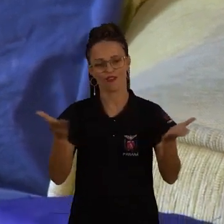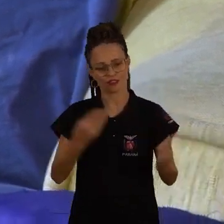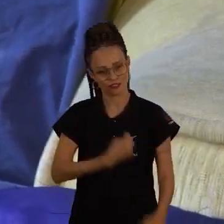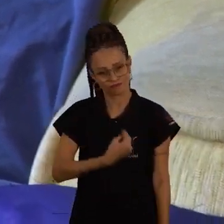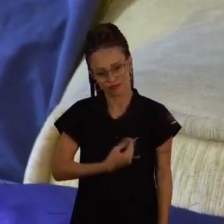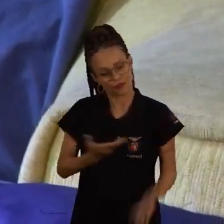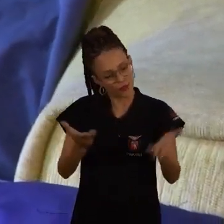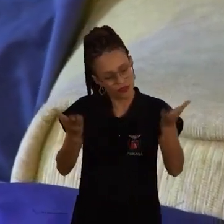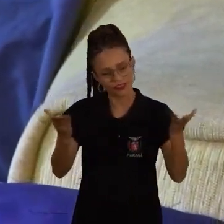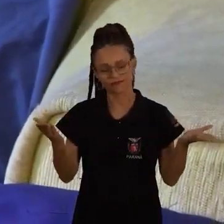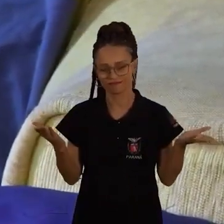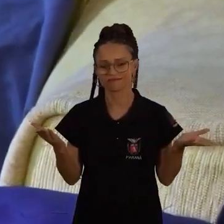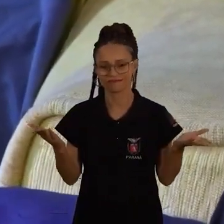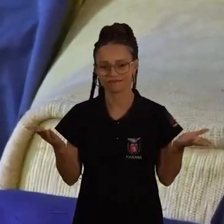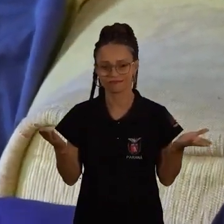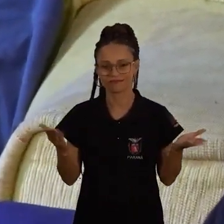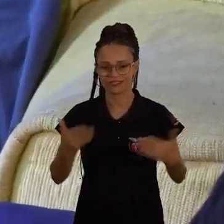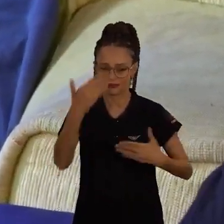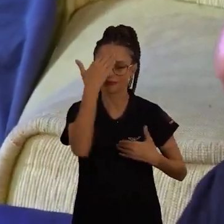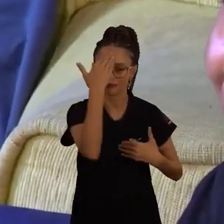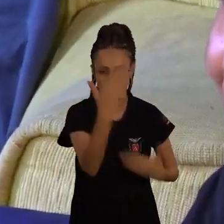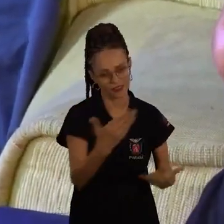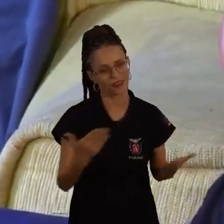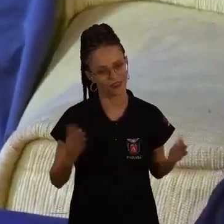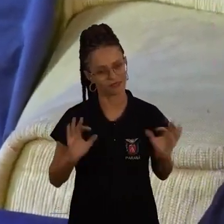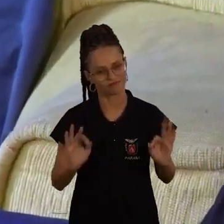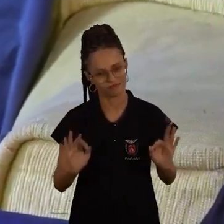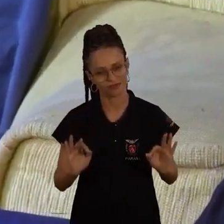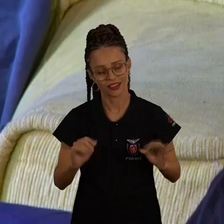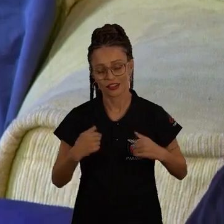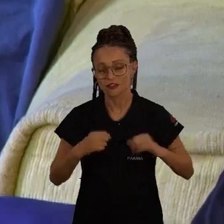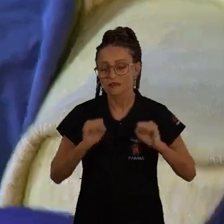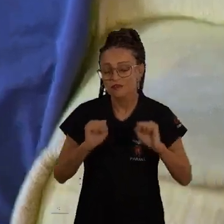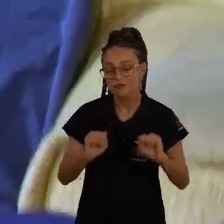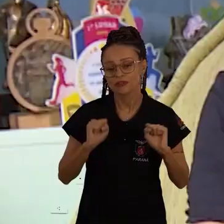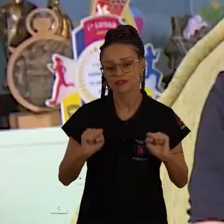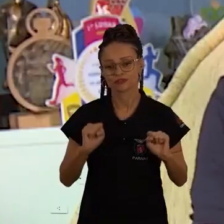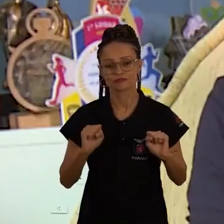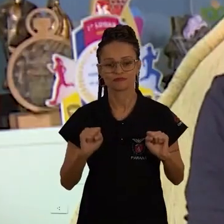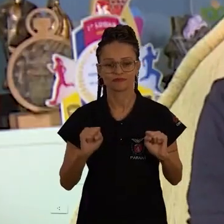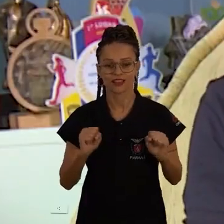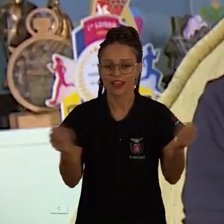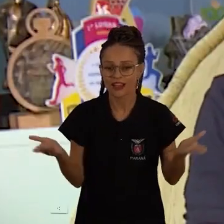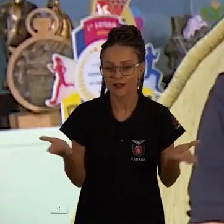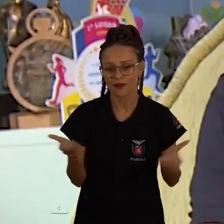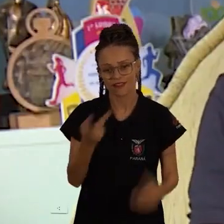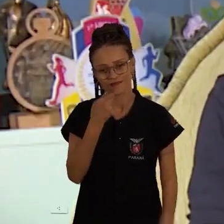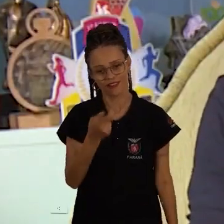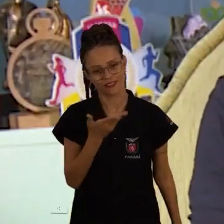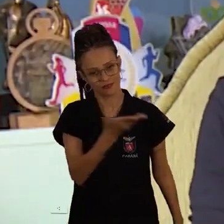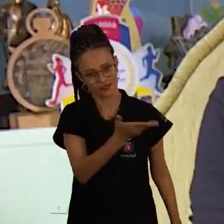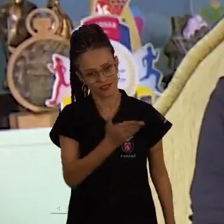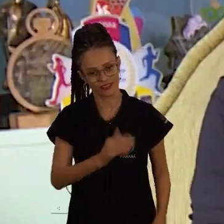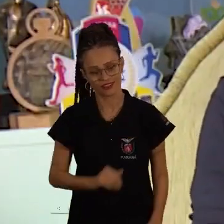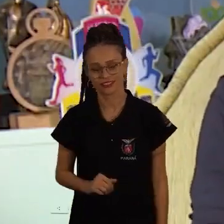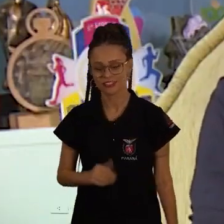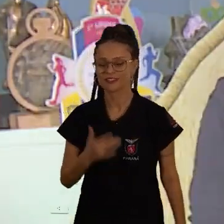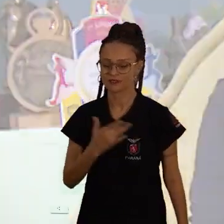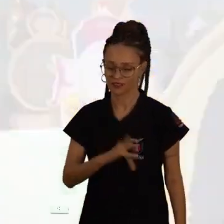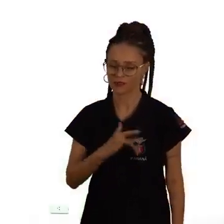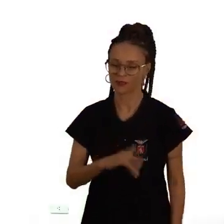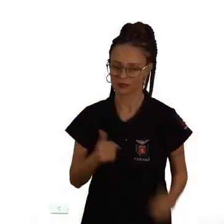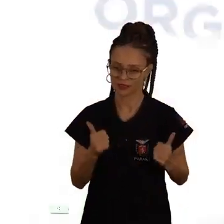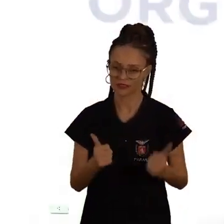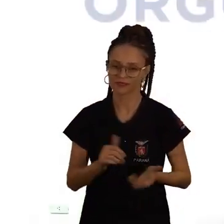aí. O meu muito obrigado, né? O que eu posso agora, né, falar para ela, que valeu a